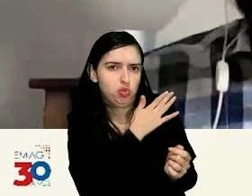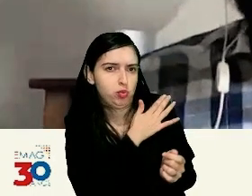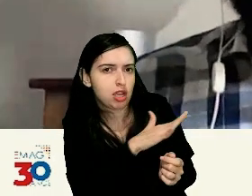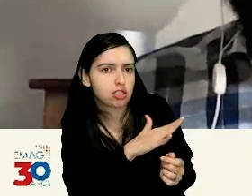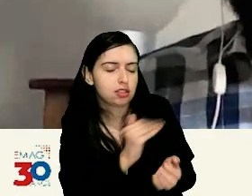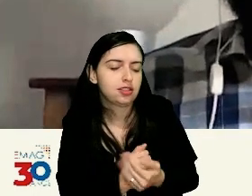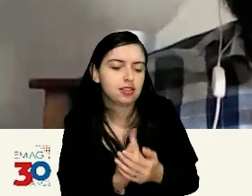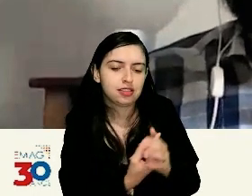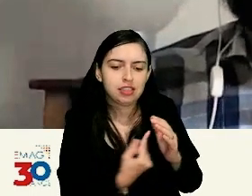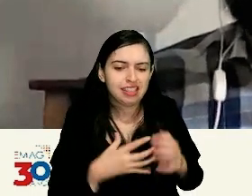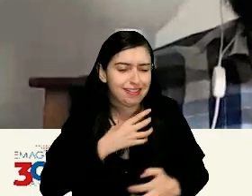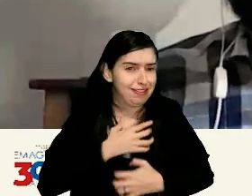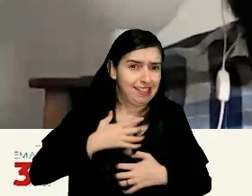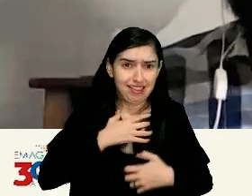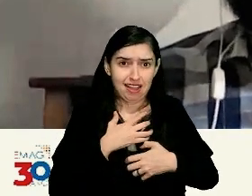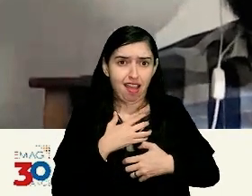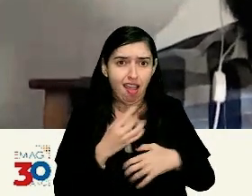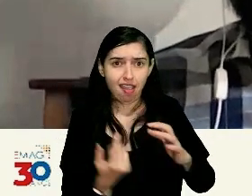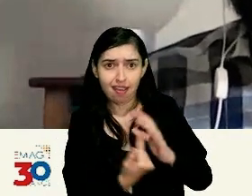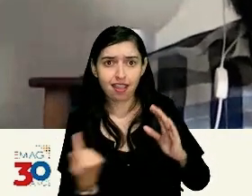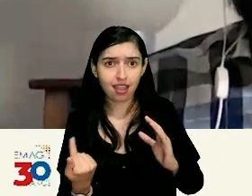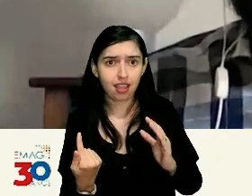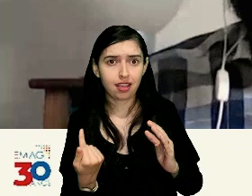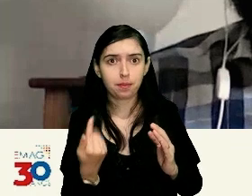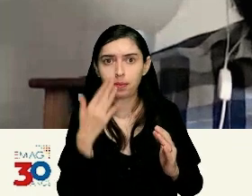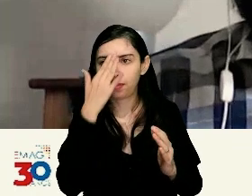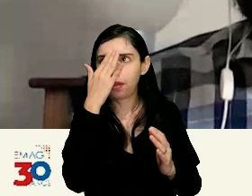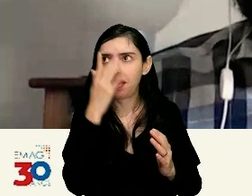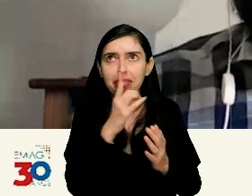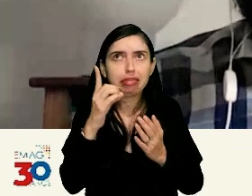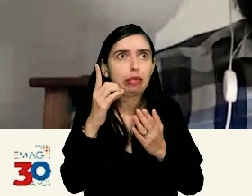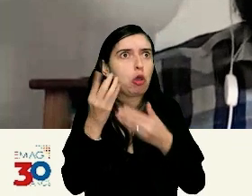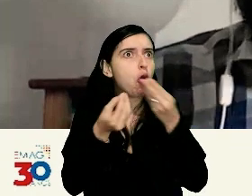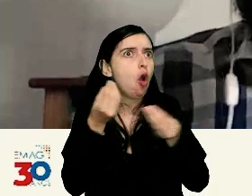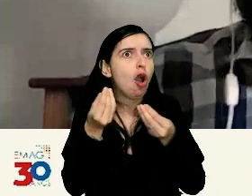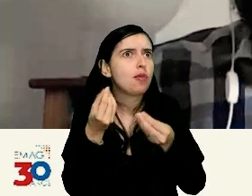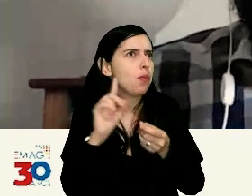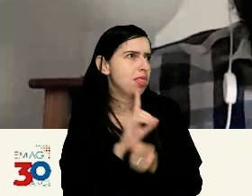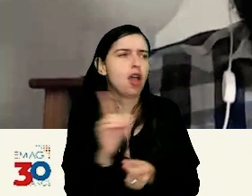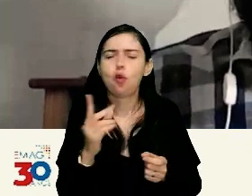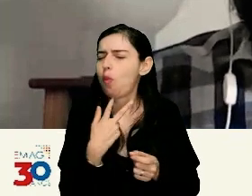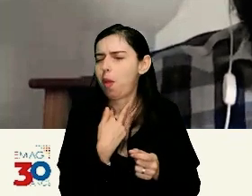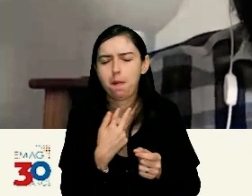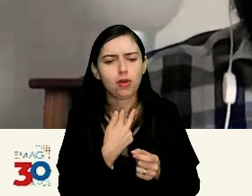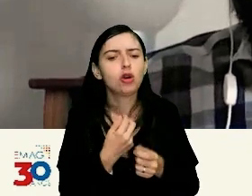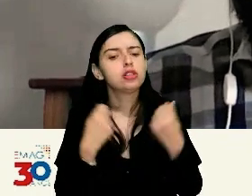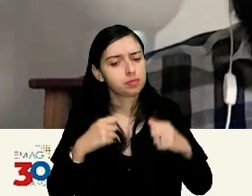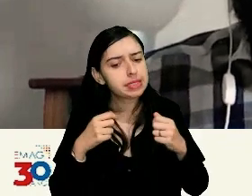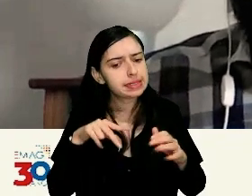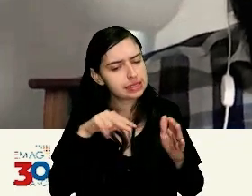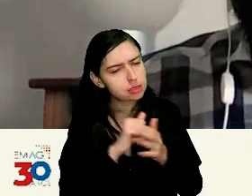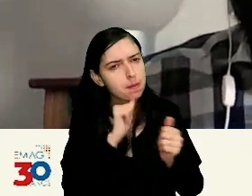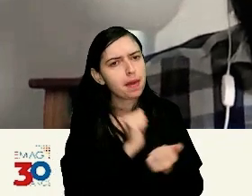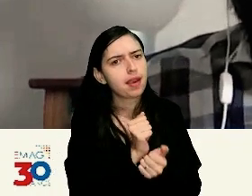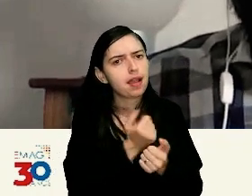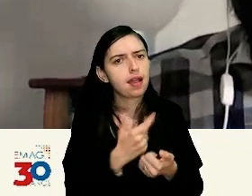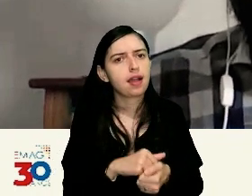desesperado. Ele fica, meu Deus, como assim? Não posso, eu tenho que ficar aqui. E aí vai